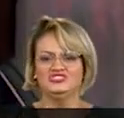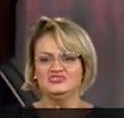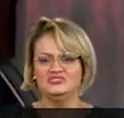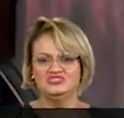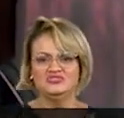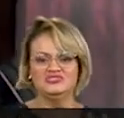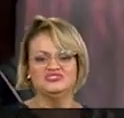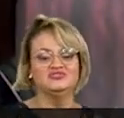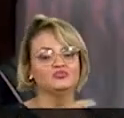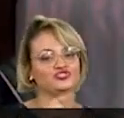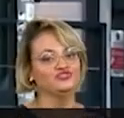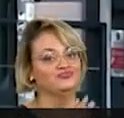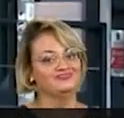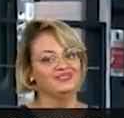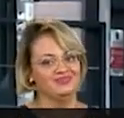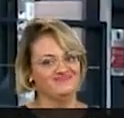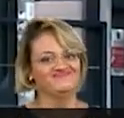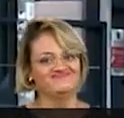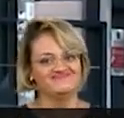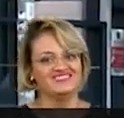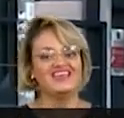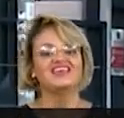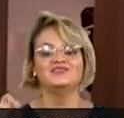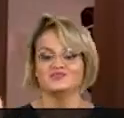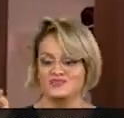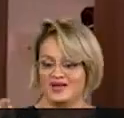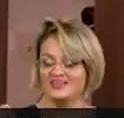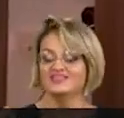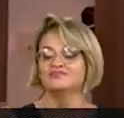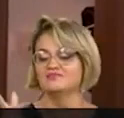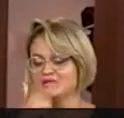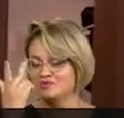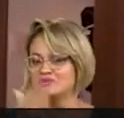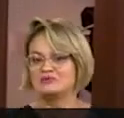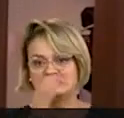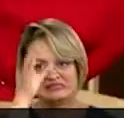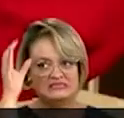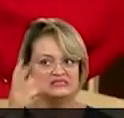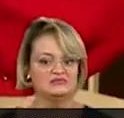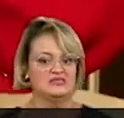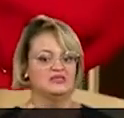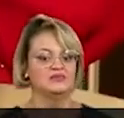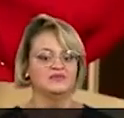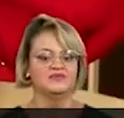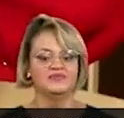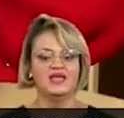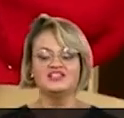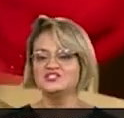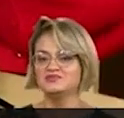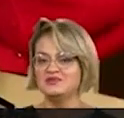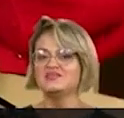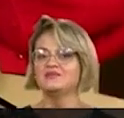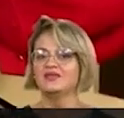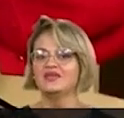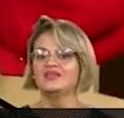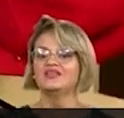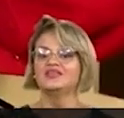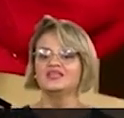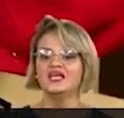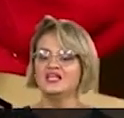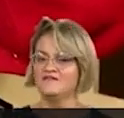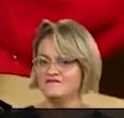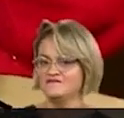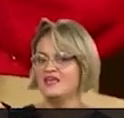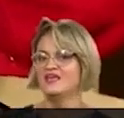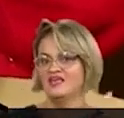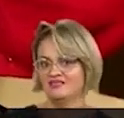ainda é reflexo da pandemia, situação que também é sentida por alguns clientes. A gente vê que paulatinamente eles vêm mais, com mais